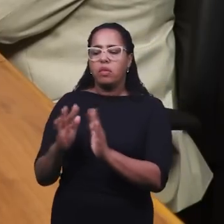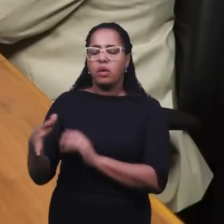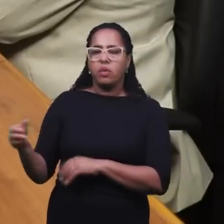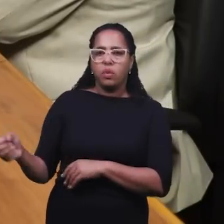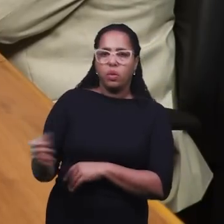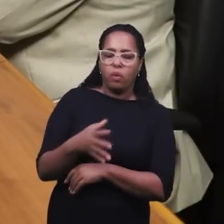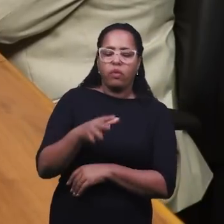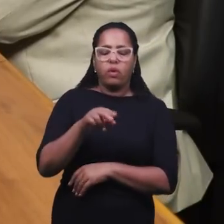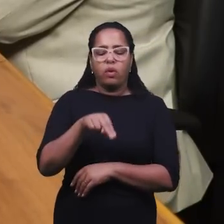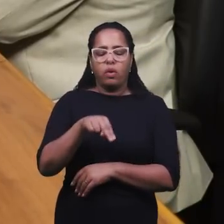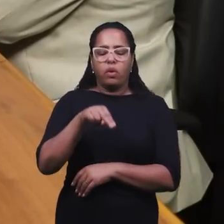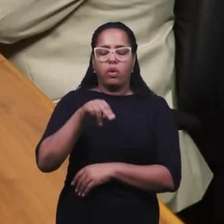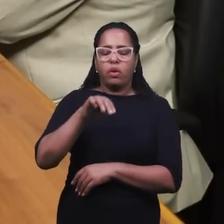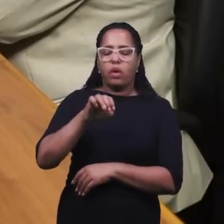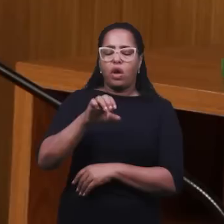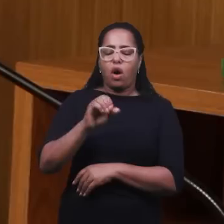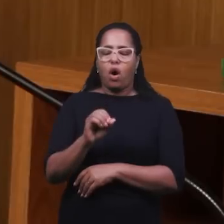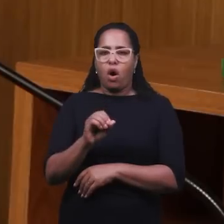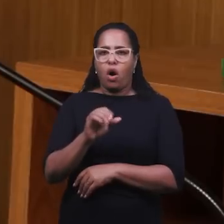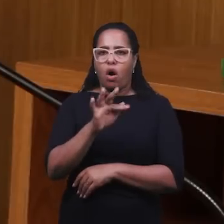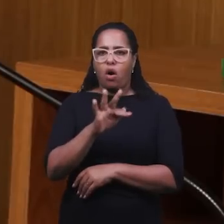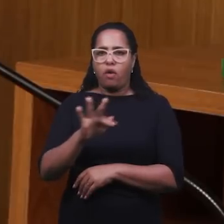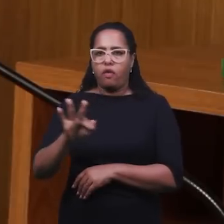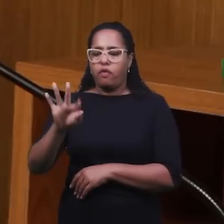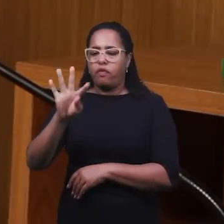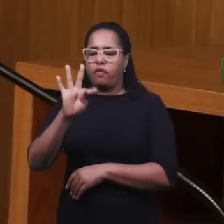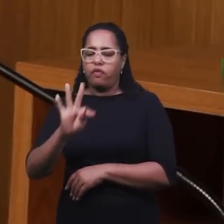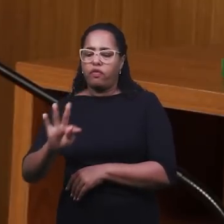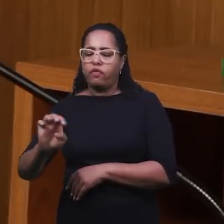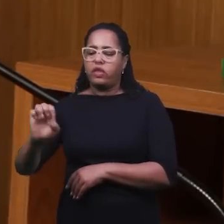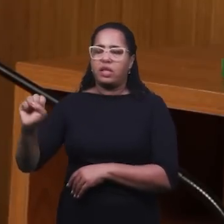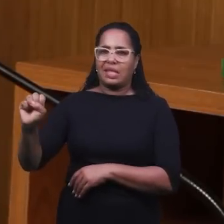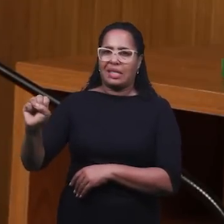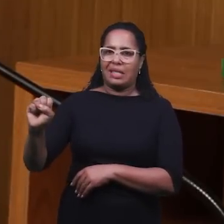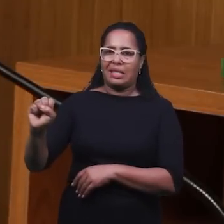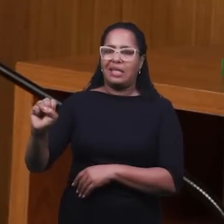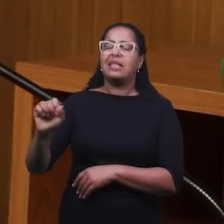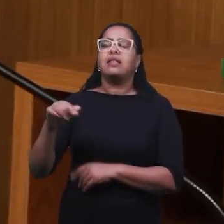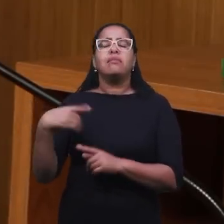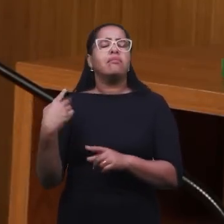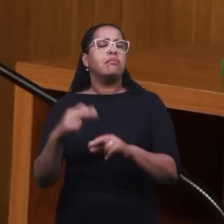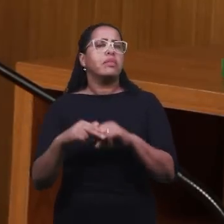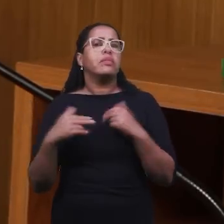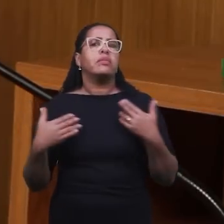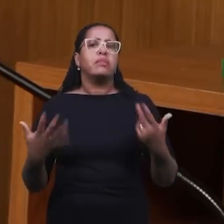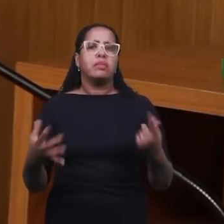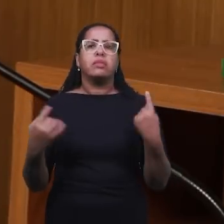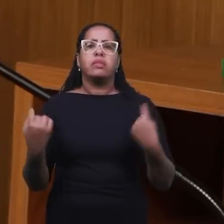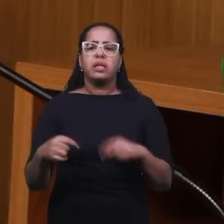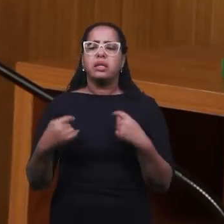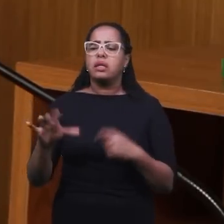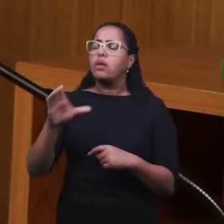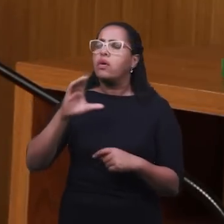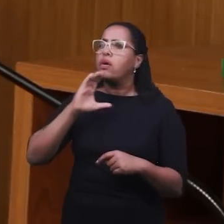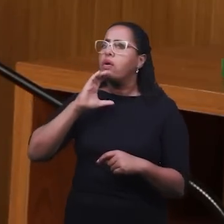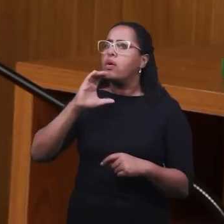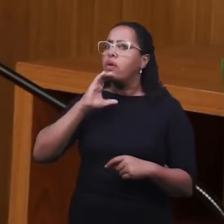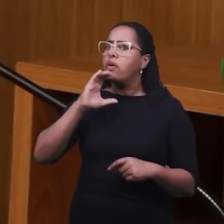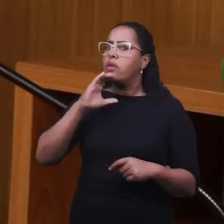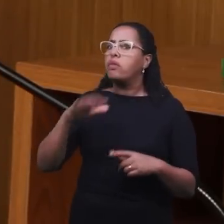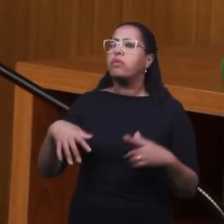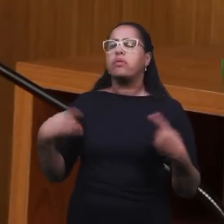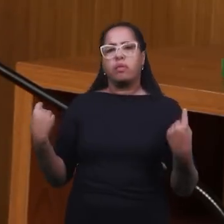nova. Então, o neófito significa o crente novo, né? Aquele que é recém-convertido. Então, Paulo